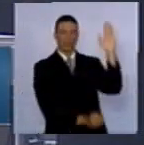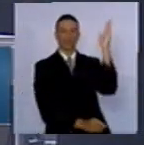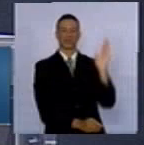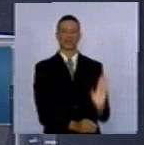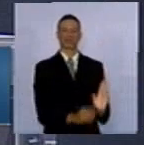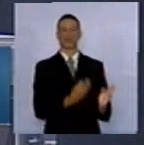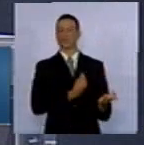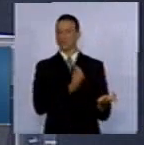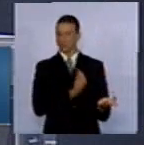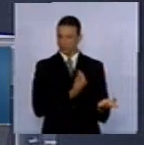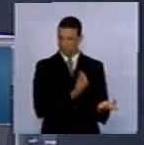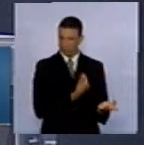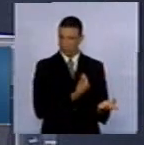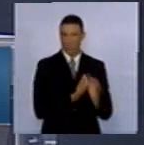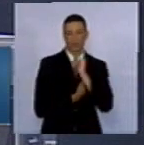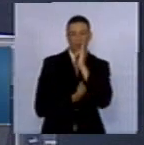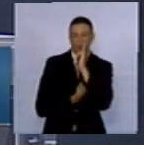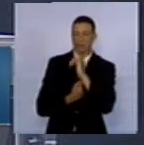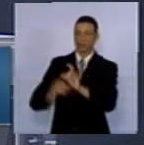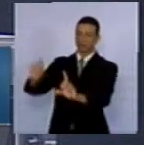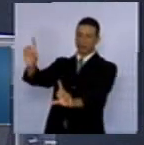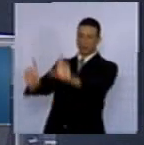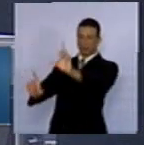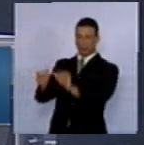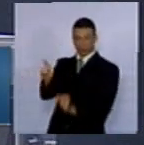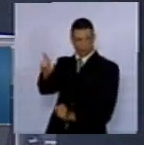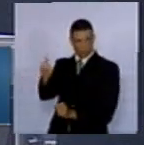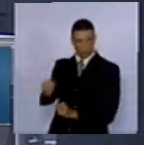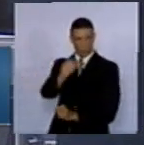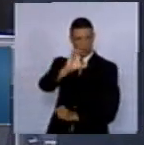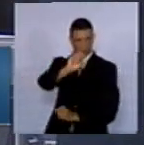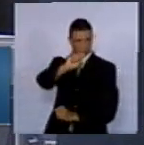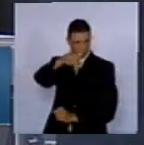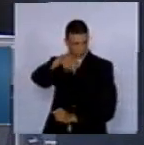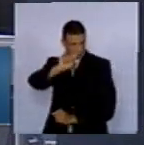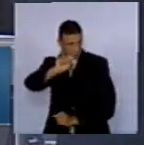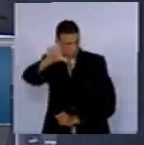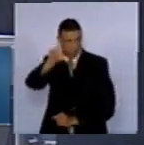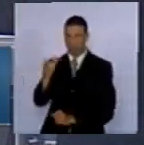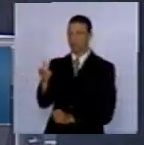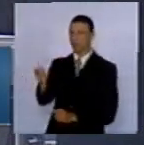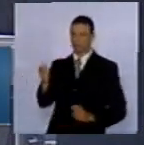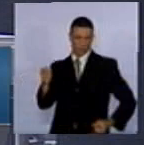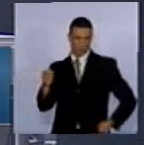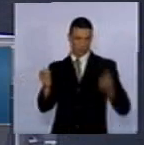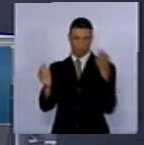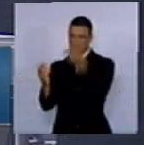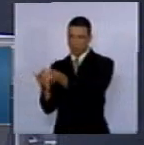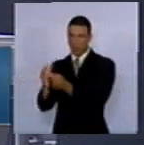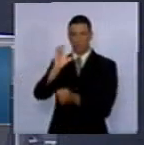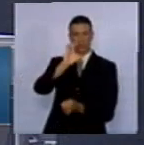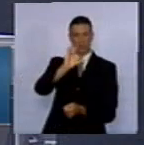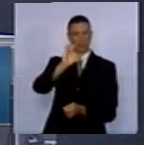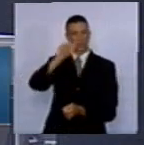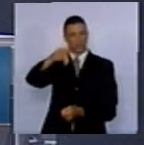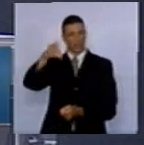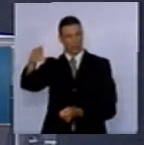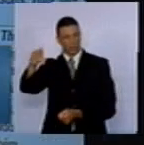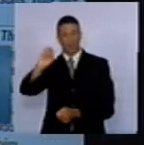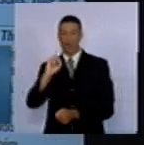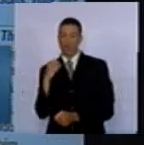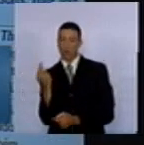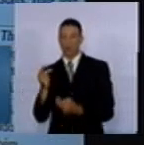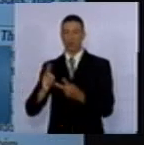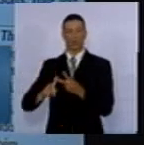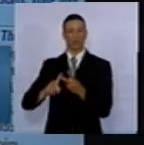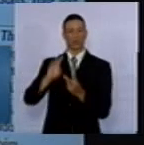quando a gente assiste um canal na televisão por assinatura A CNN ou Cartoon